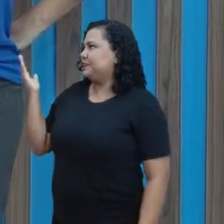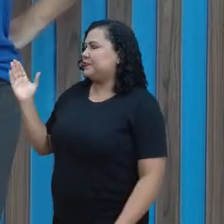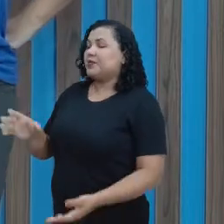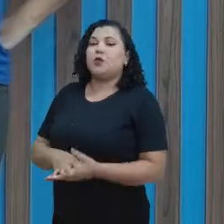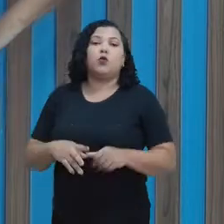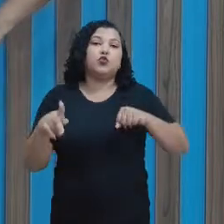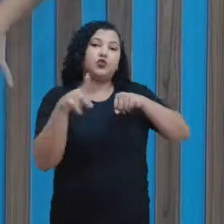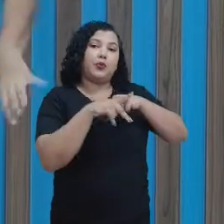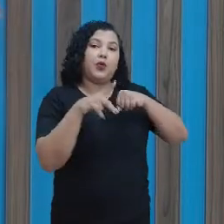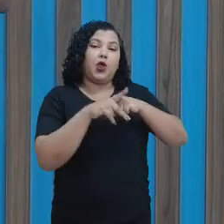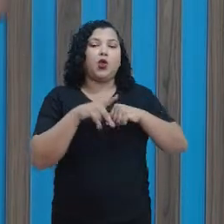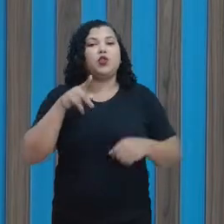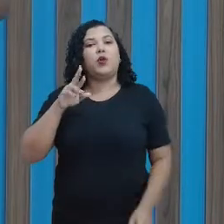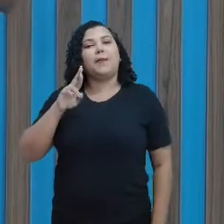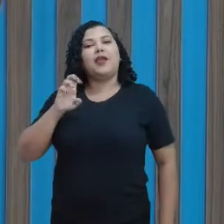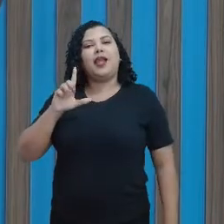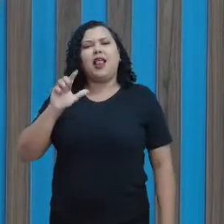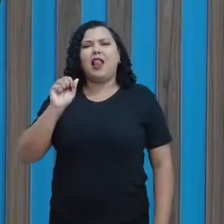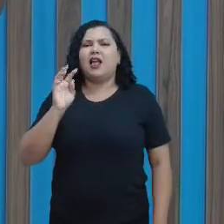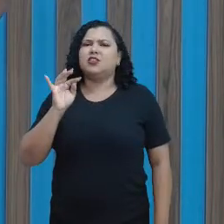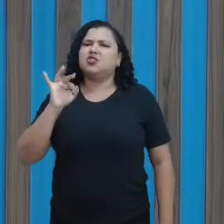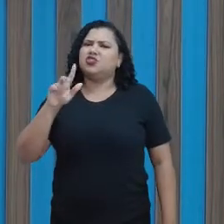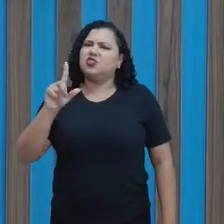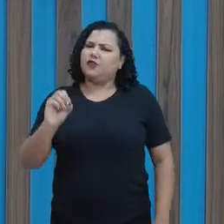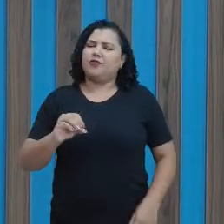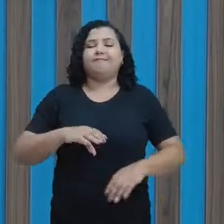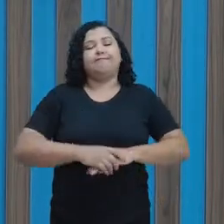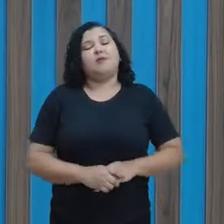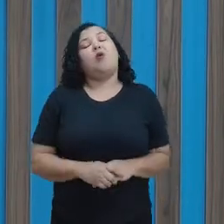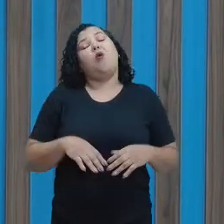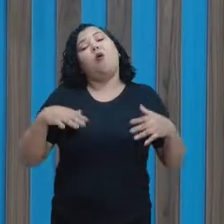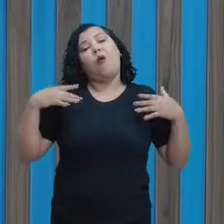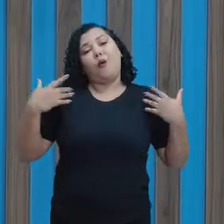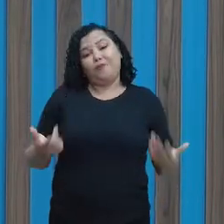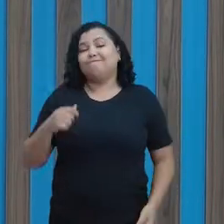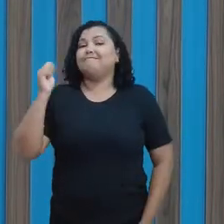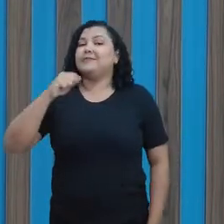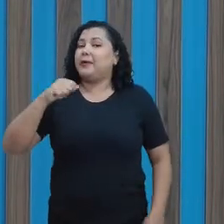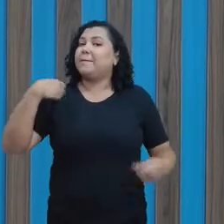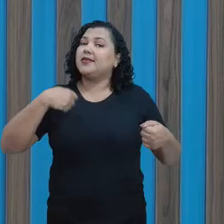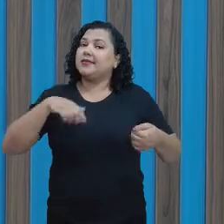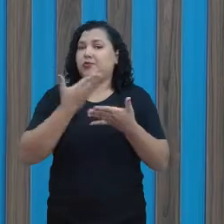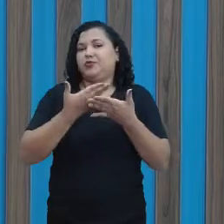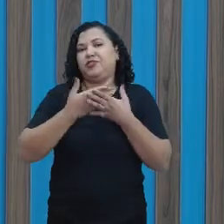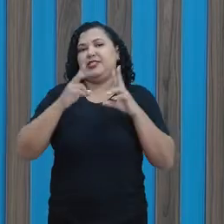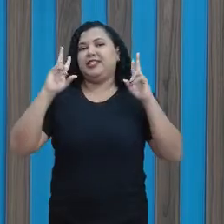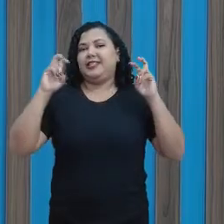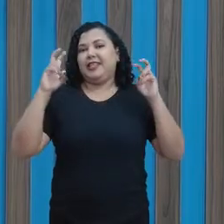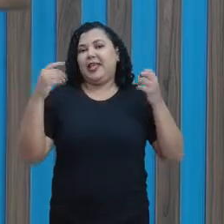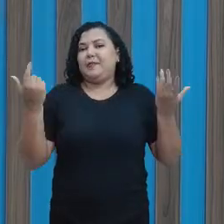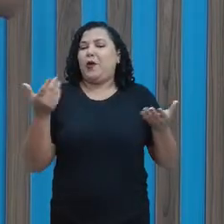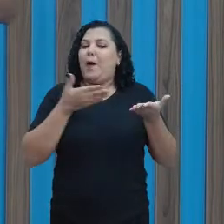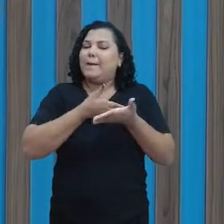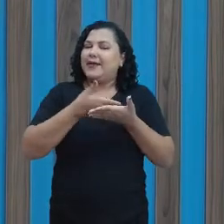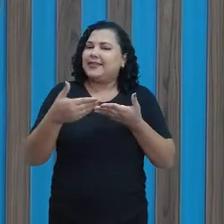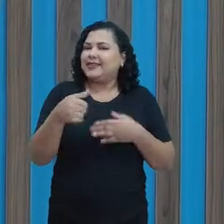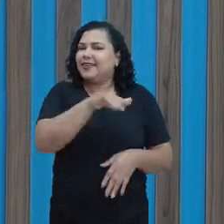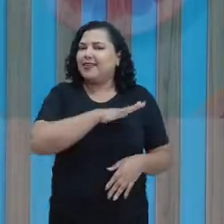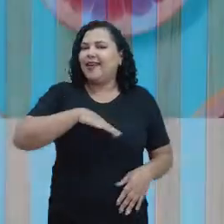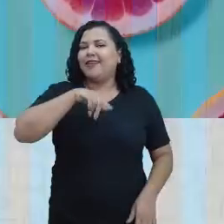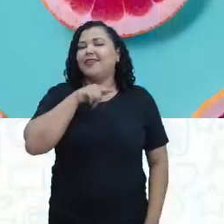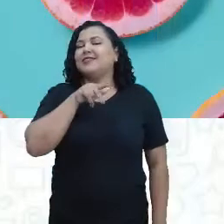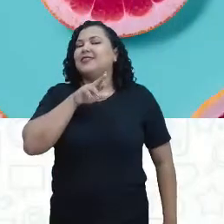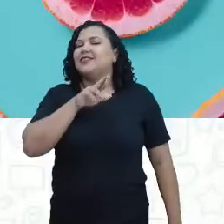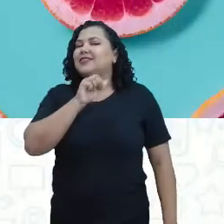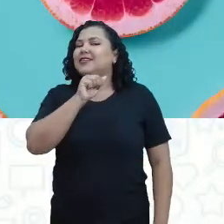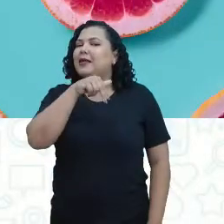pronomes relativos. Aí vocês, mas a gente já vai ver gramática. Sim, gente, devo dizer que vamos adentrar no mundo da gramática,